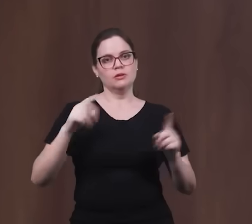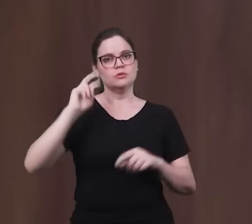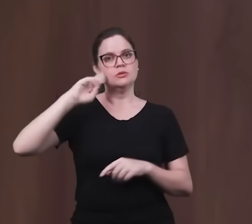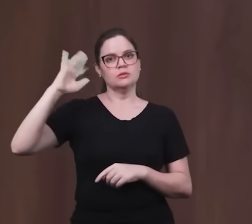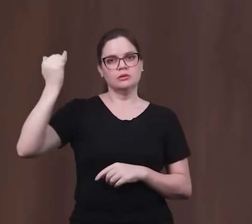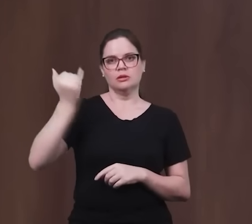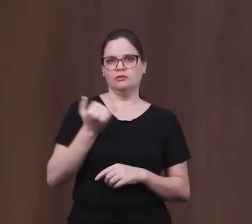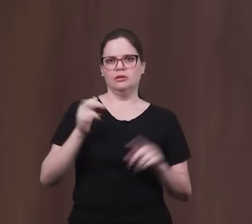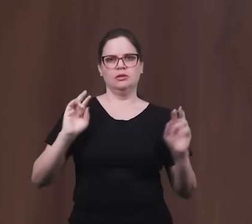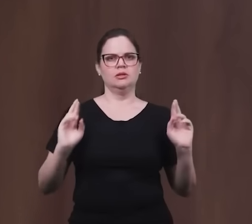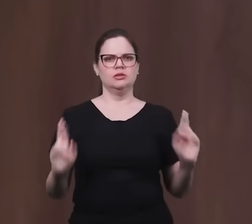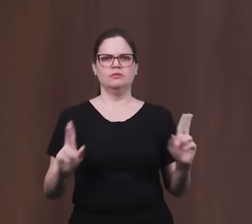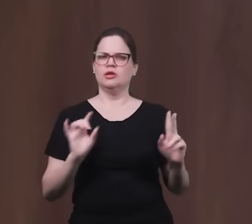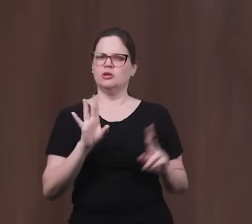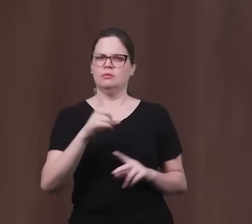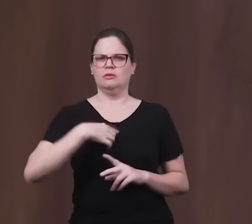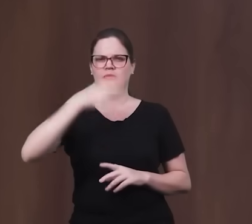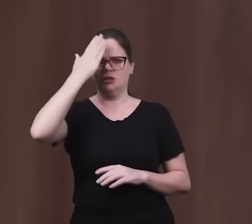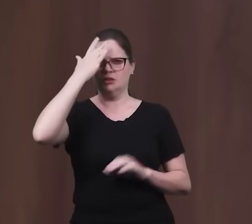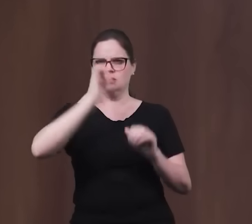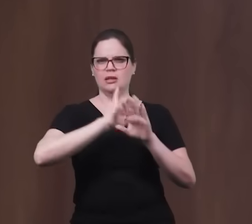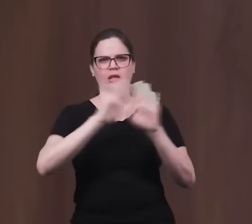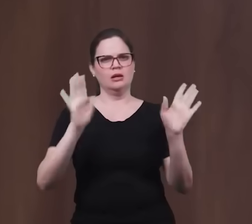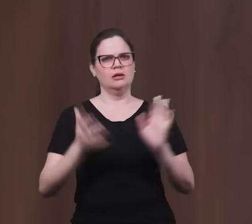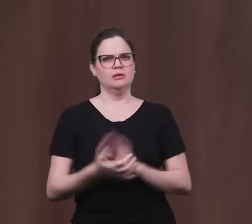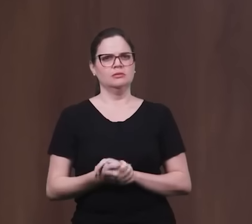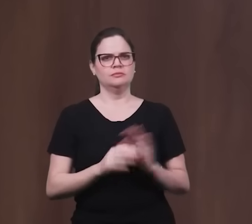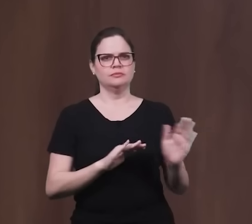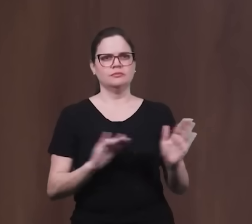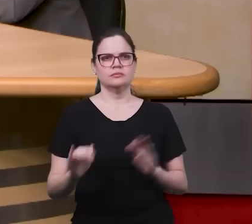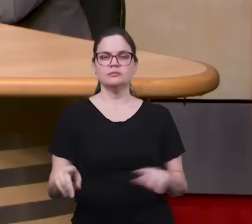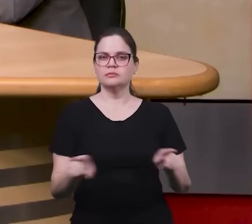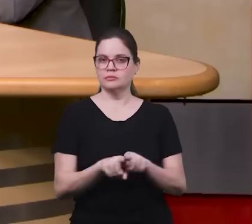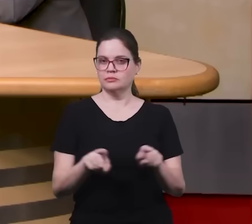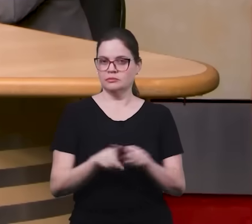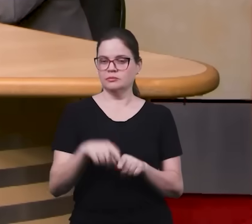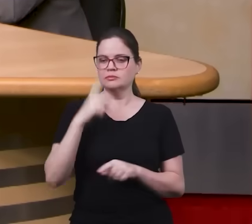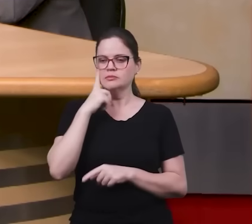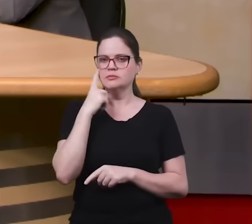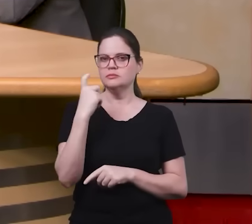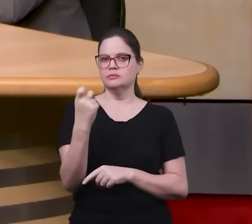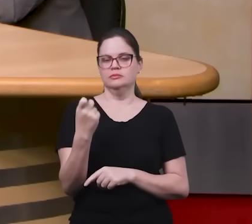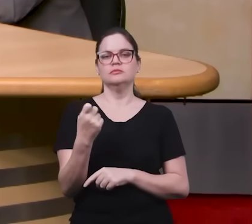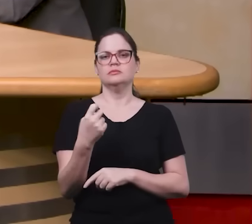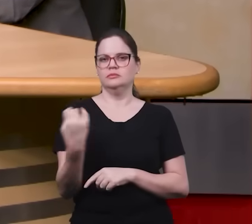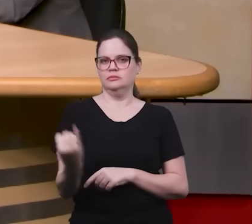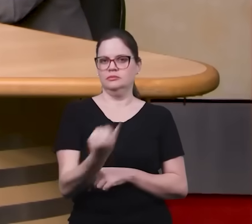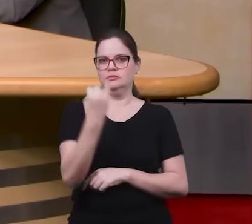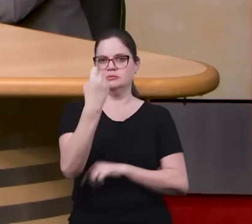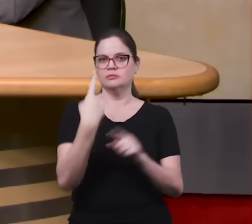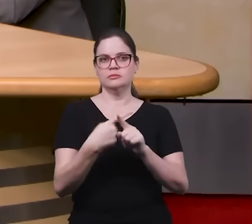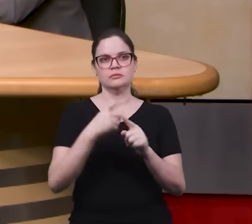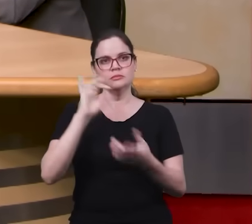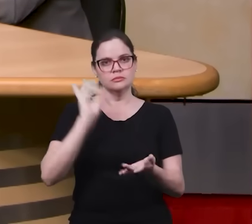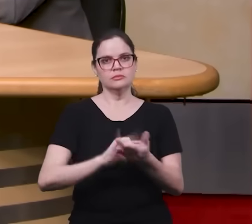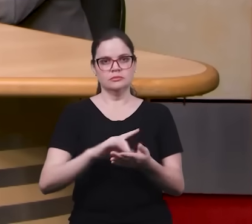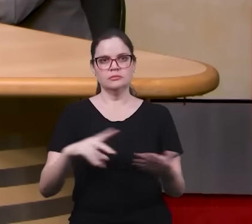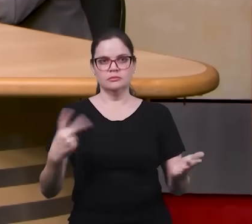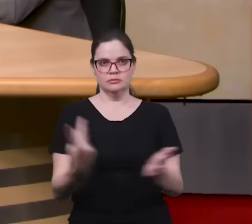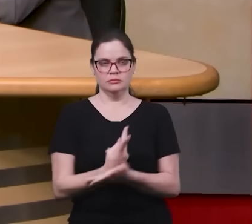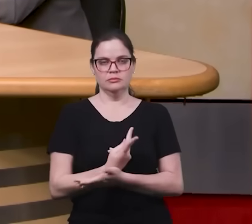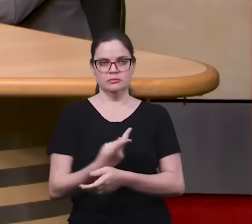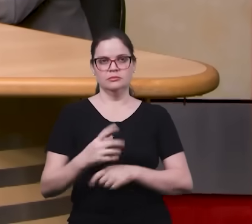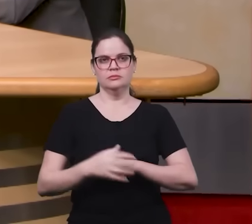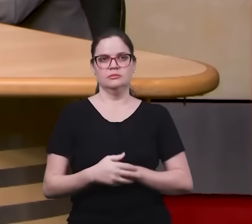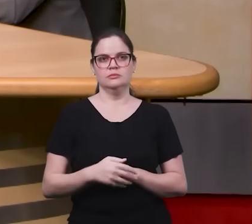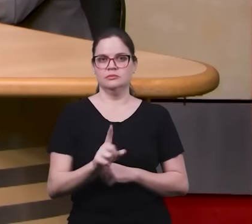coração dele, que é diferente para os irmãos entenderem que a coisa funciona. E isso é muito importante porque, de fato, é uma